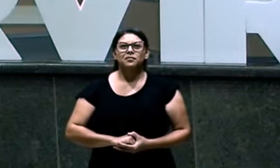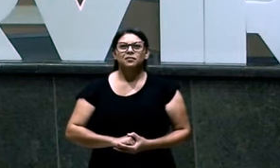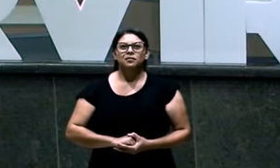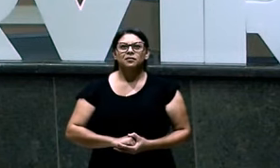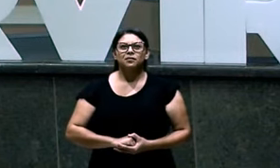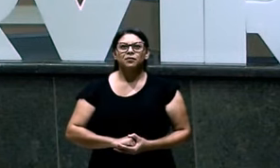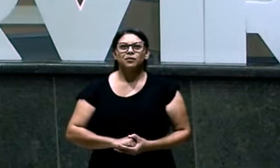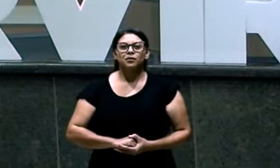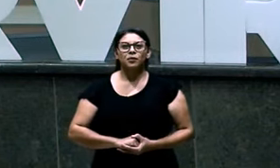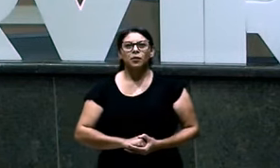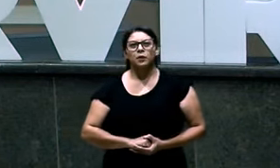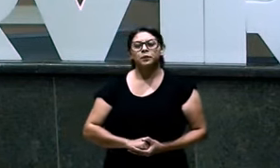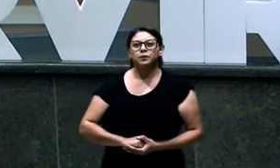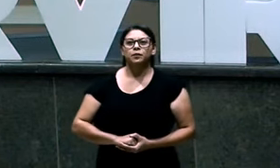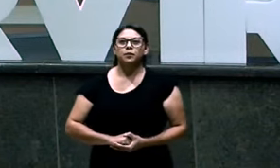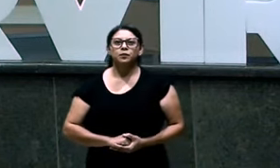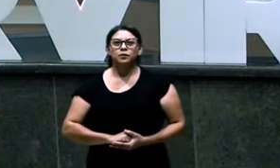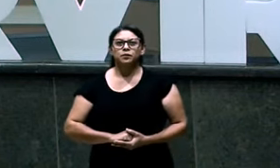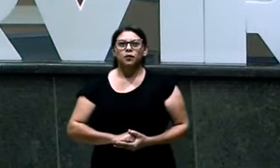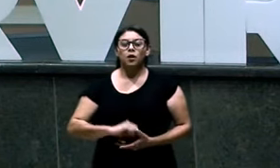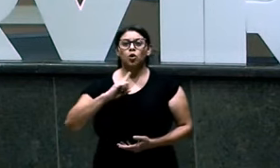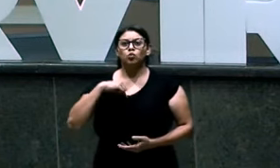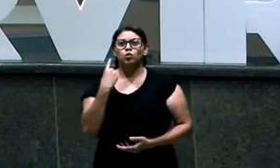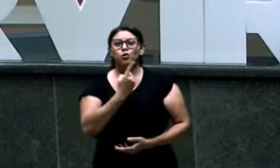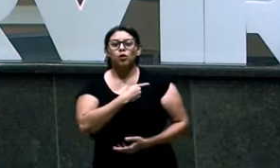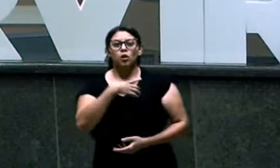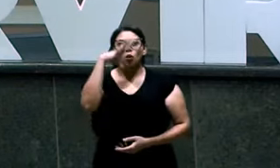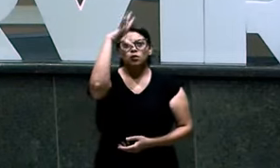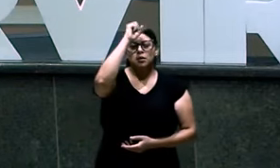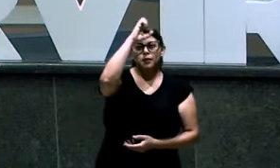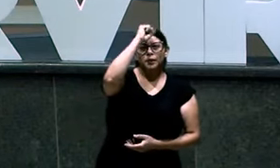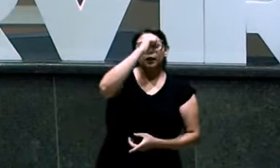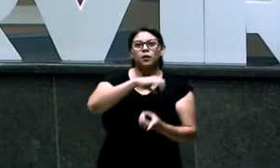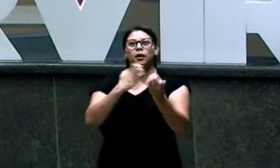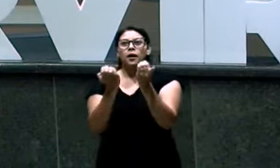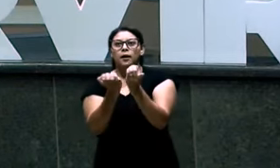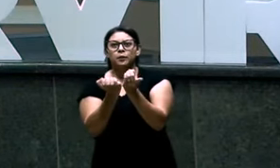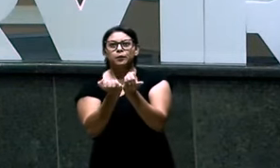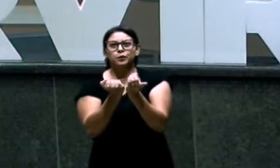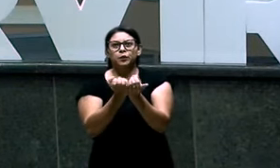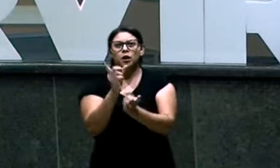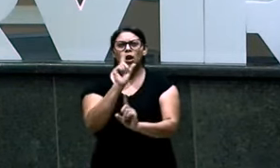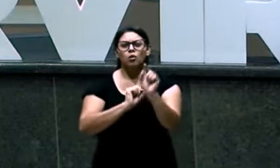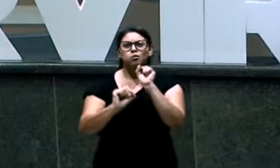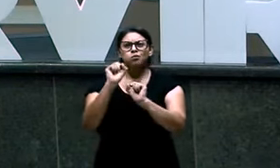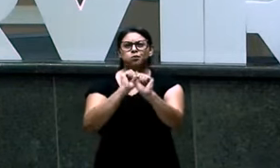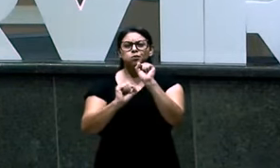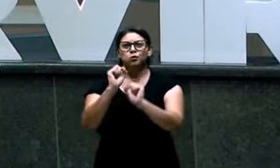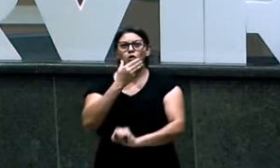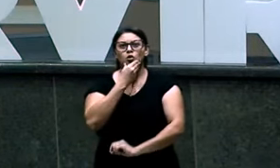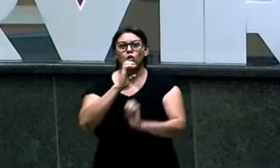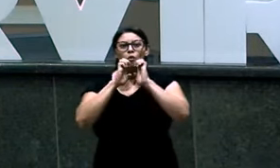Nós aprendemos logo na escola bíblica dominical que os evangelistas